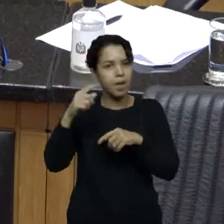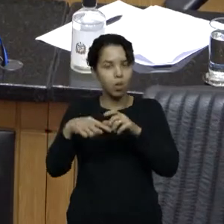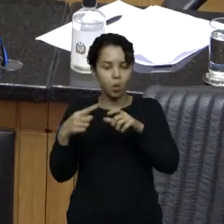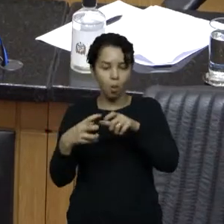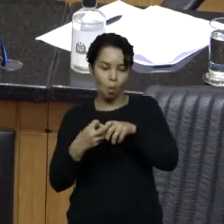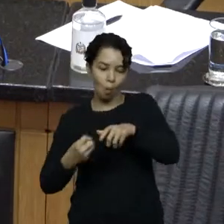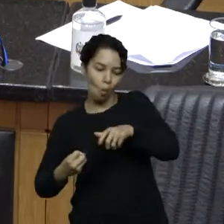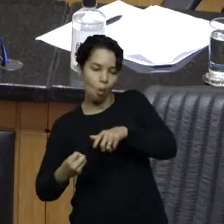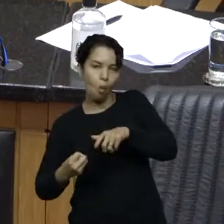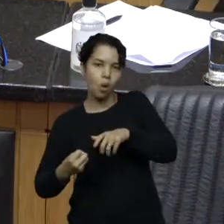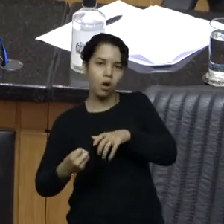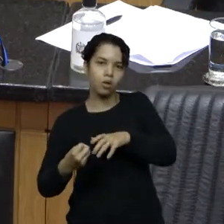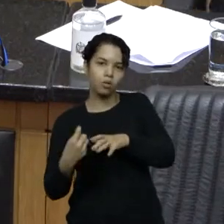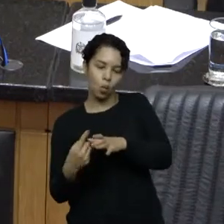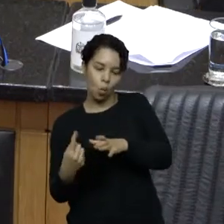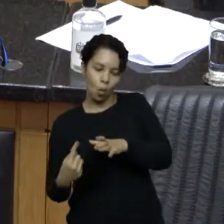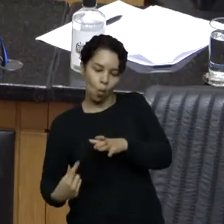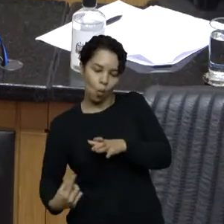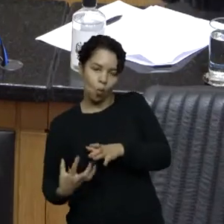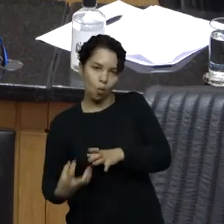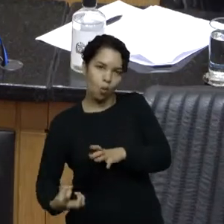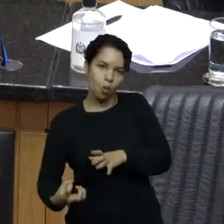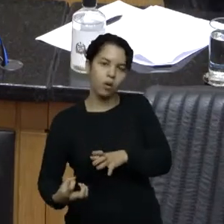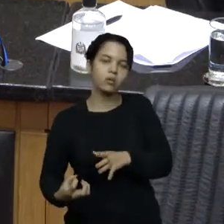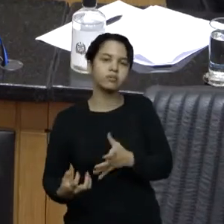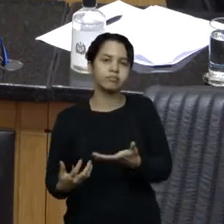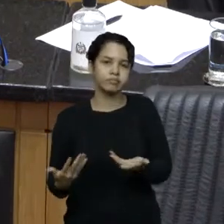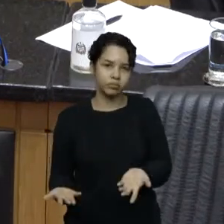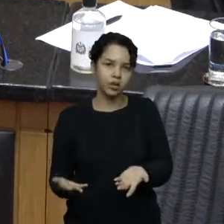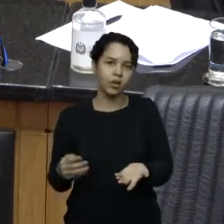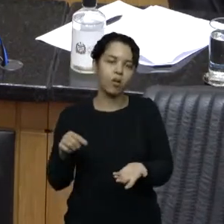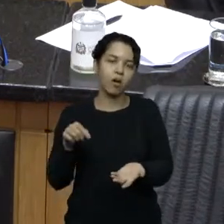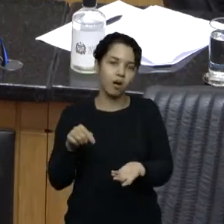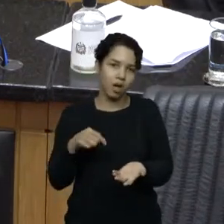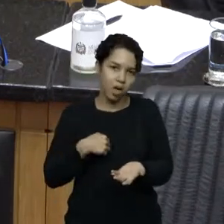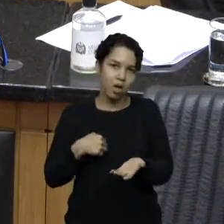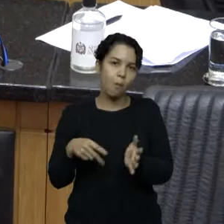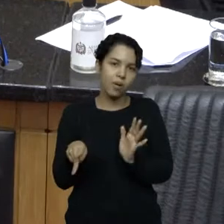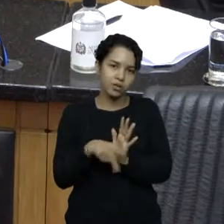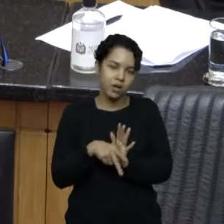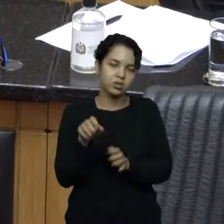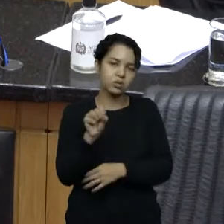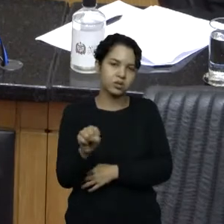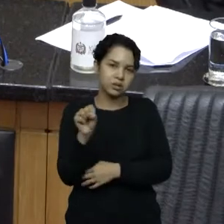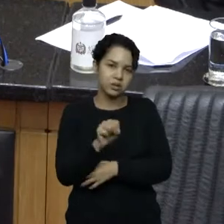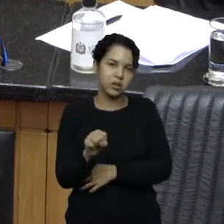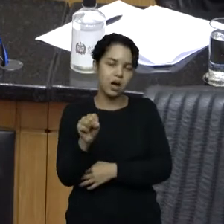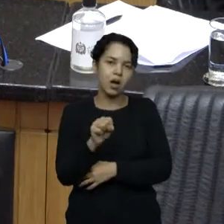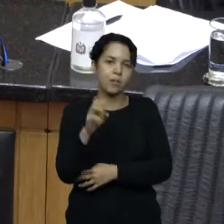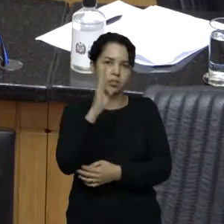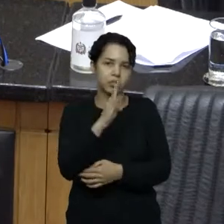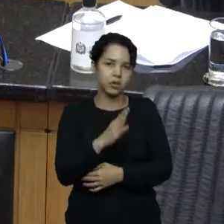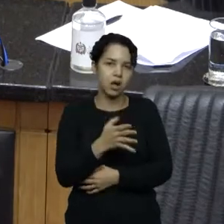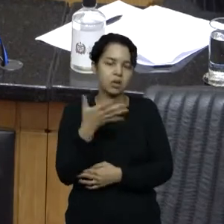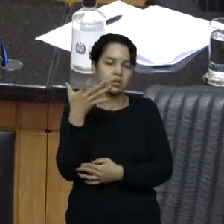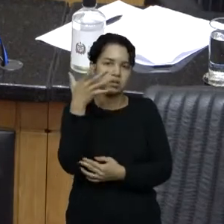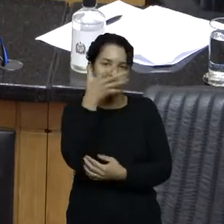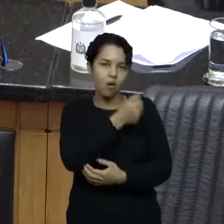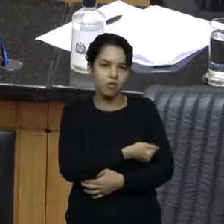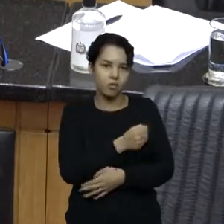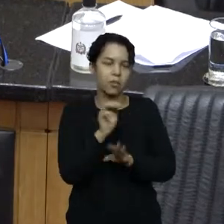com cabelo preso nesse ralo de fundo e eu faço parte da sociedade brasileira de salvamento Aquático sobrasa desde